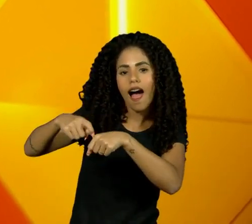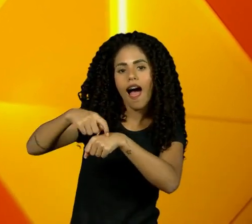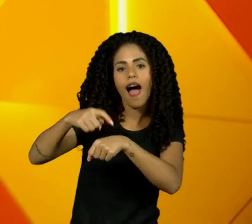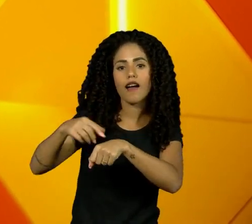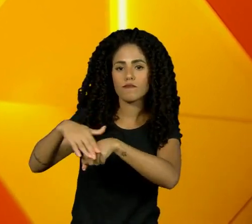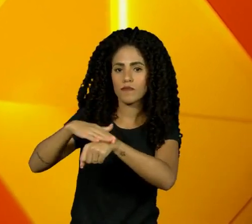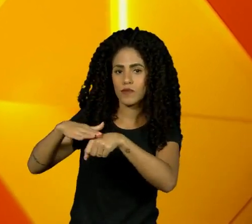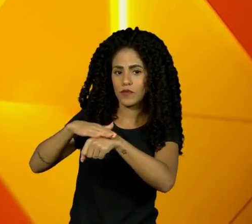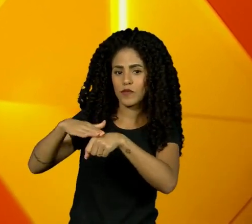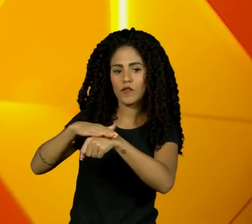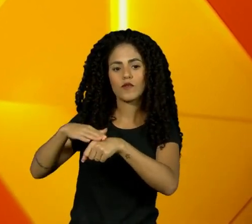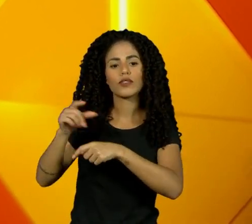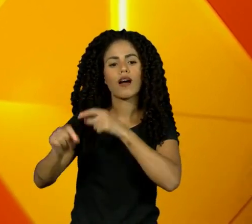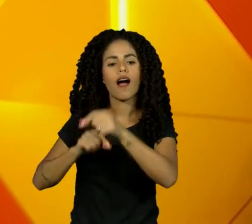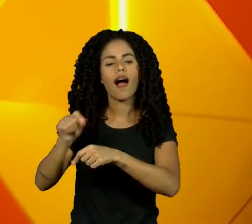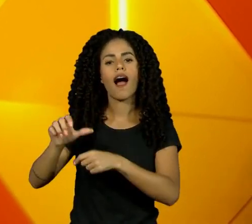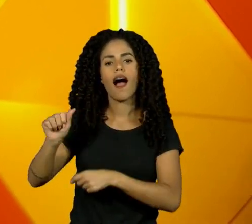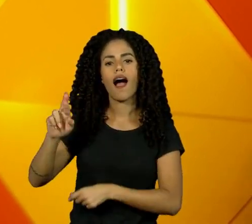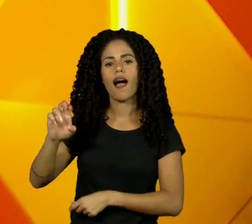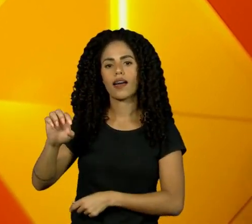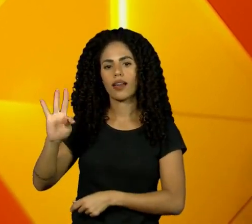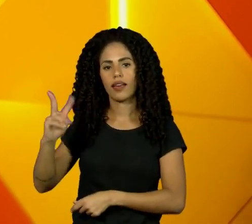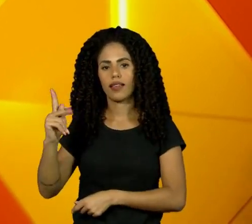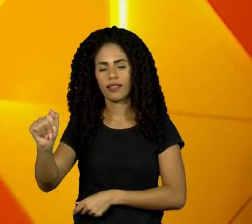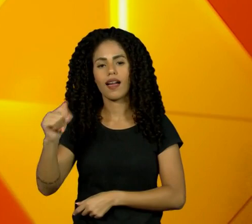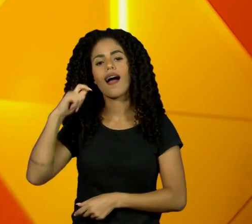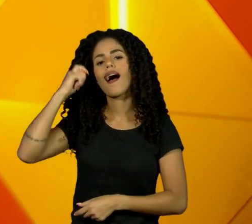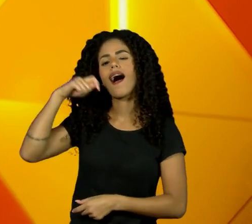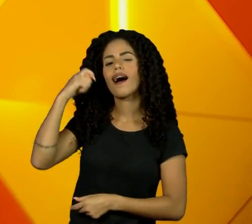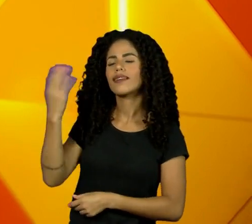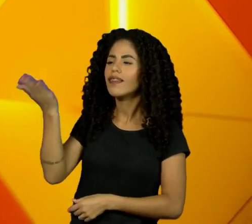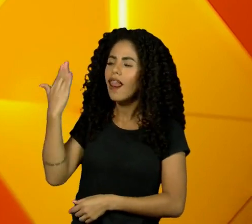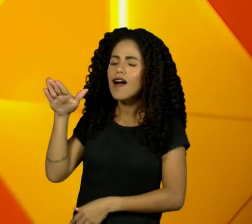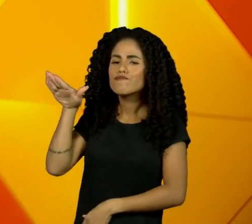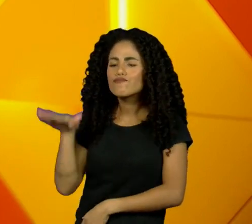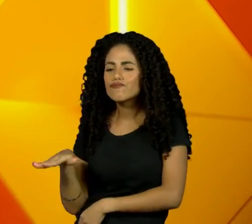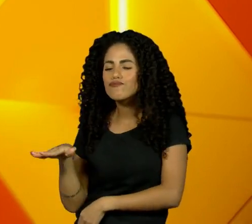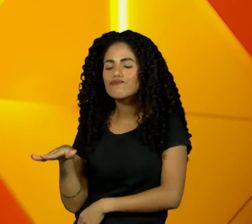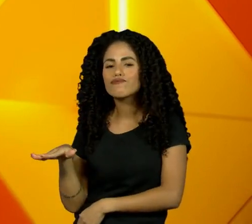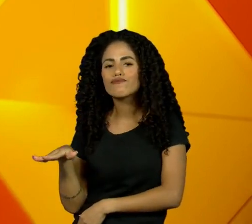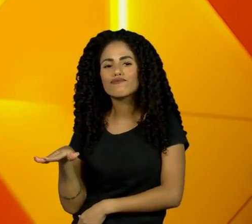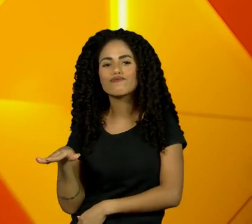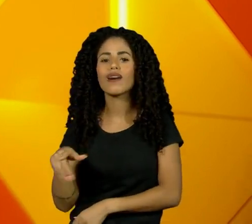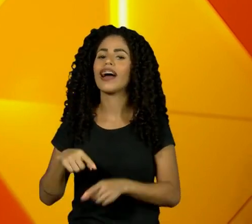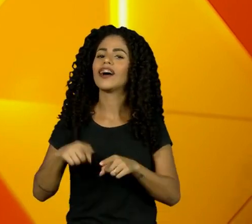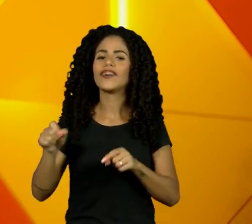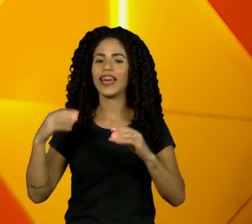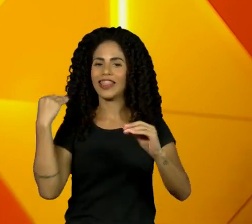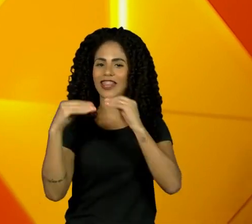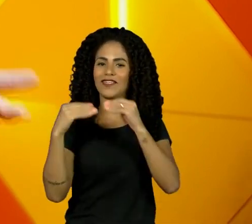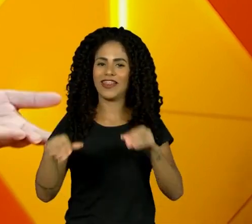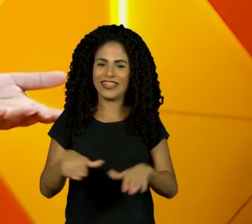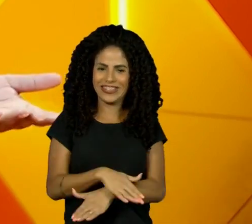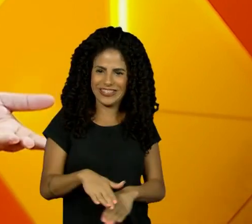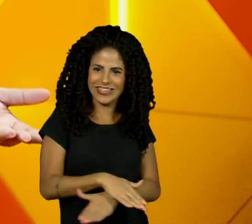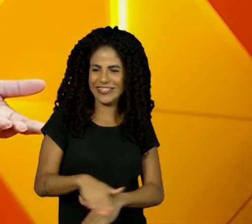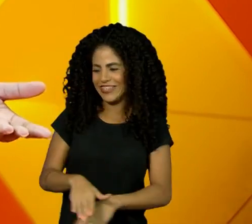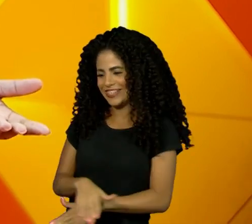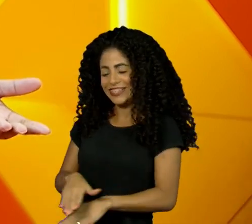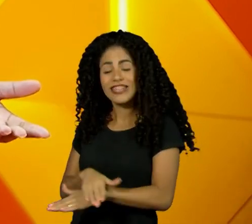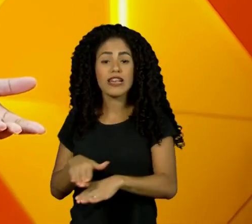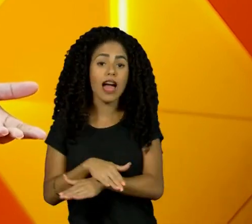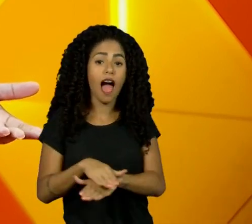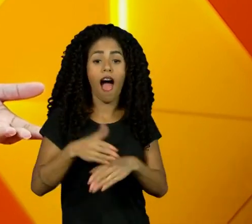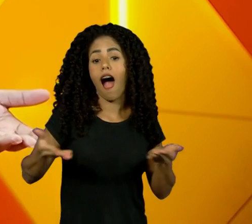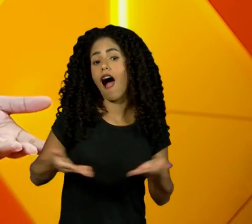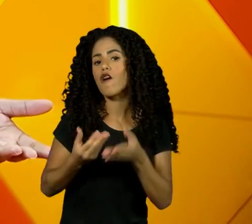Areta Oliveira, que ganhou visibilidade como atriz quando ela ainda era criança na novela Chiquititas. Atualmente, ela